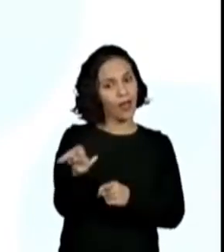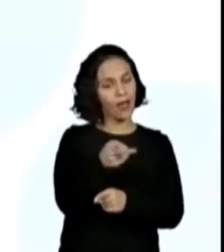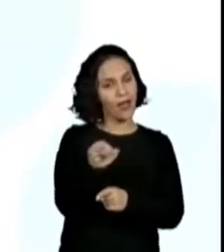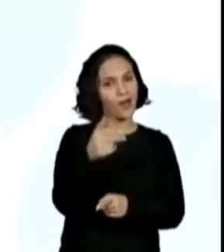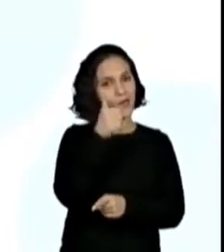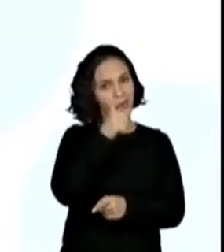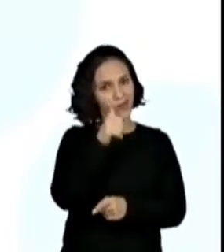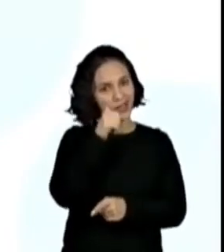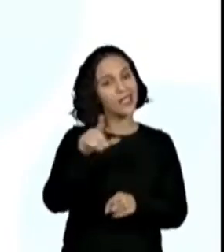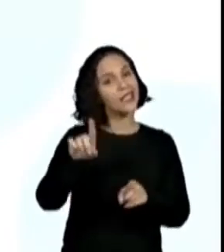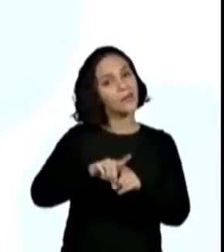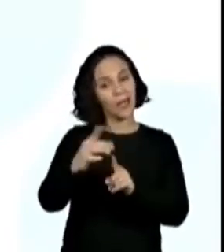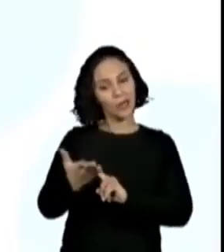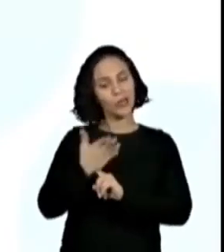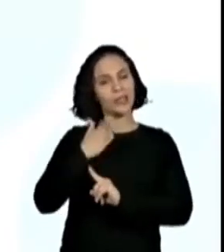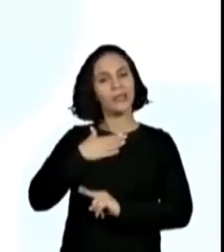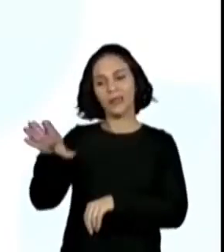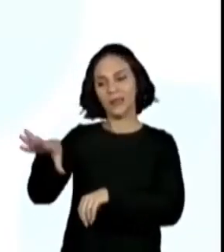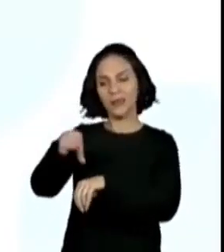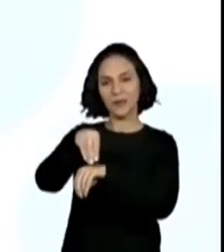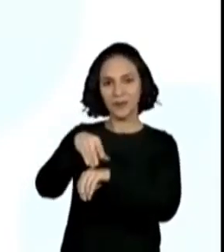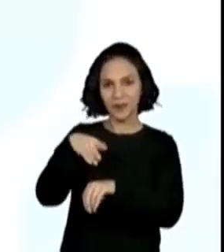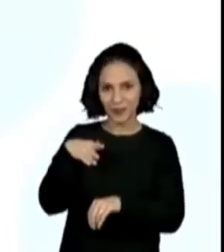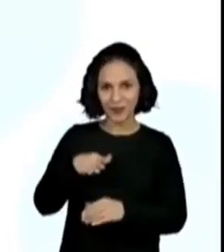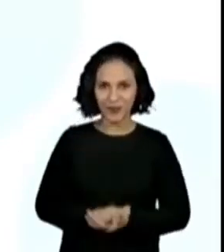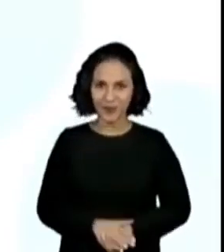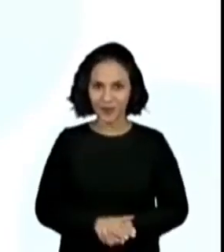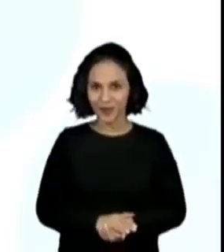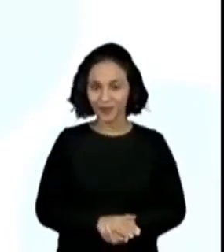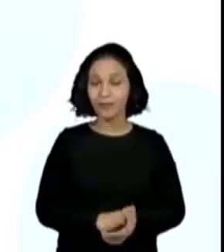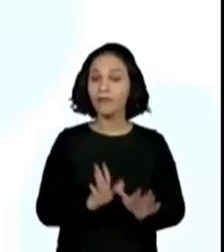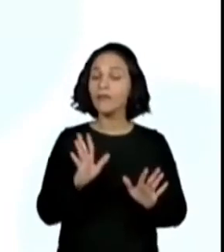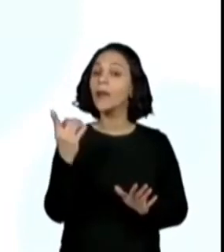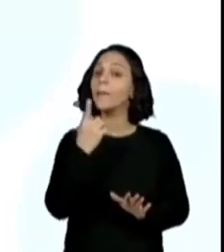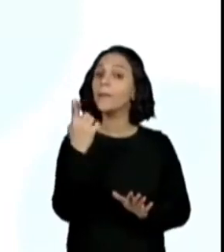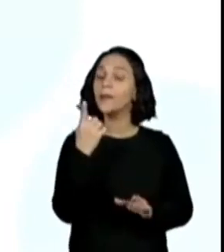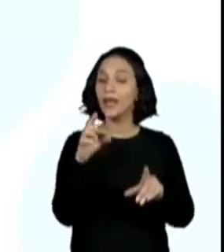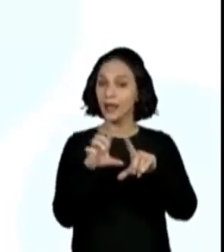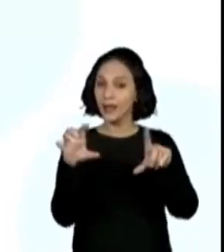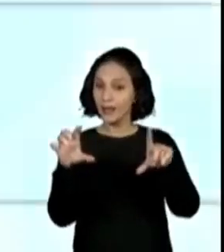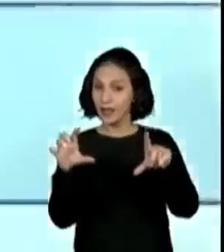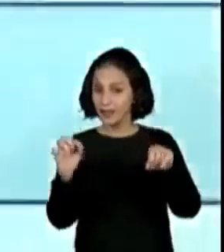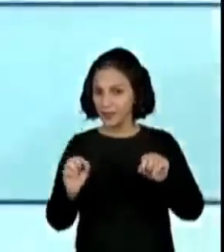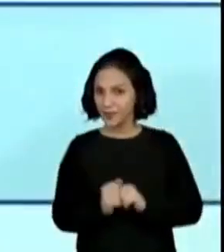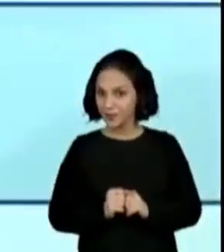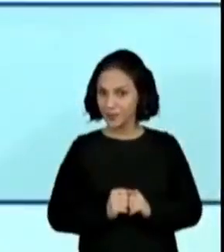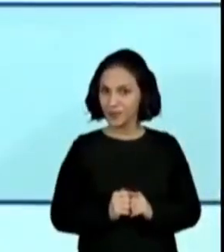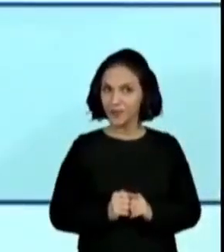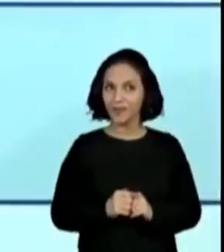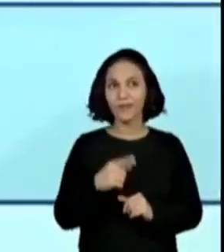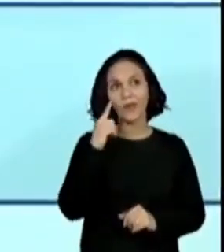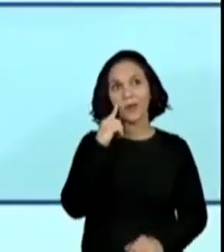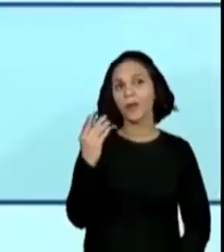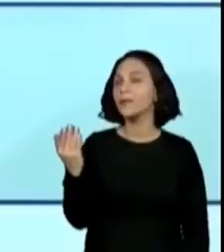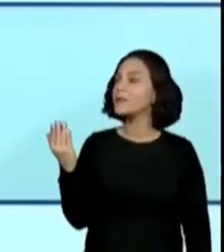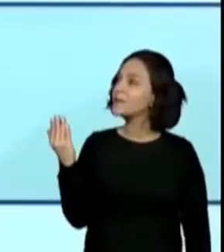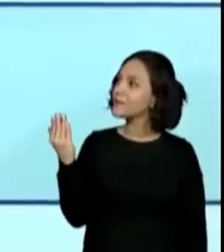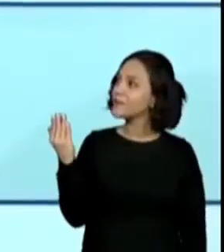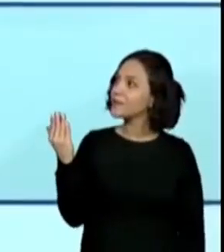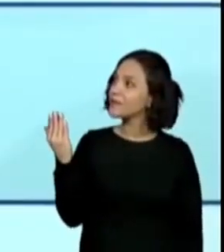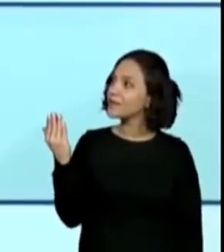meninas e me ajudar agora nas contribuições vamos lá a a primeira sentença é a seguinte vamos lá primeira